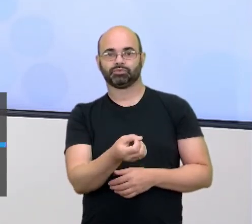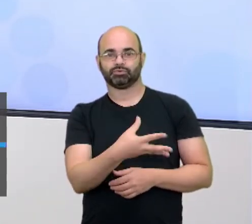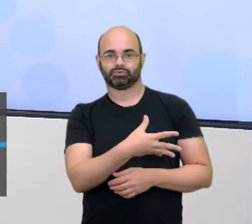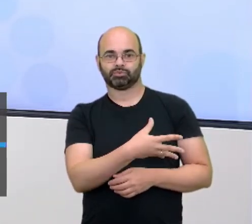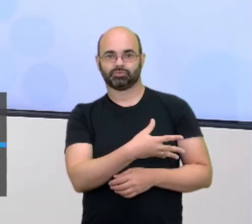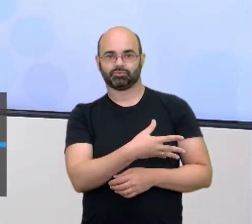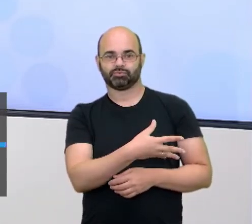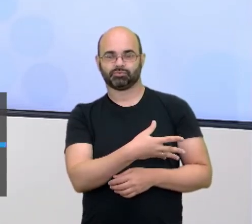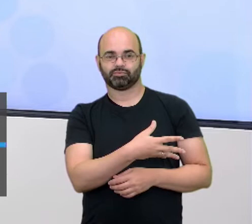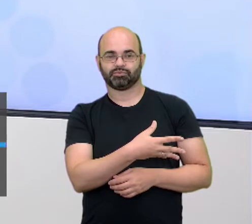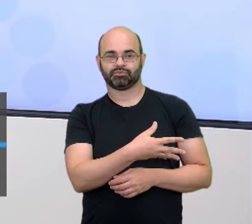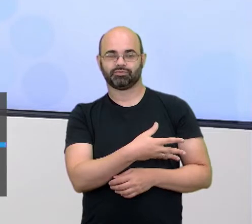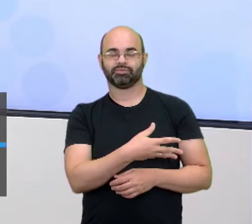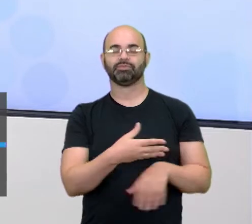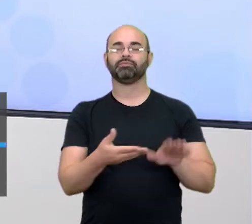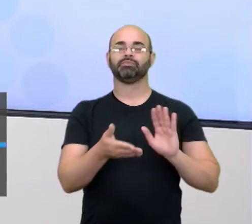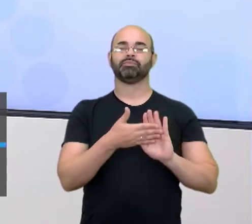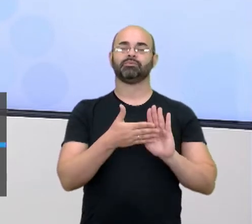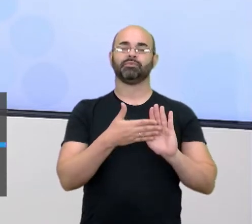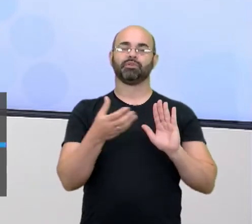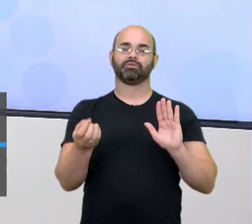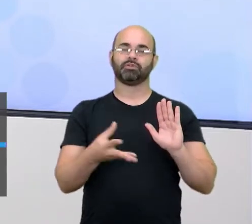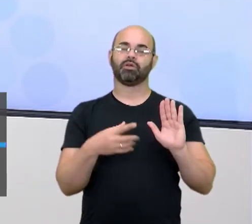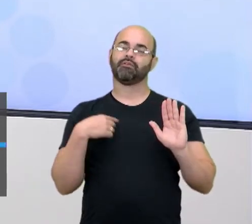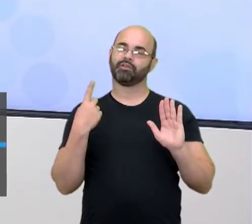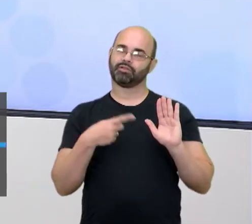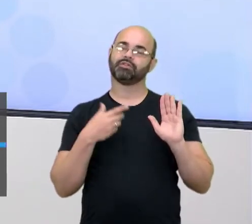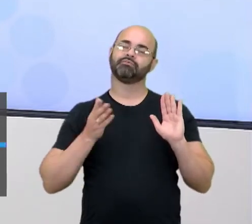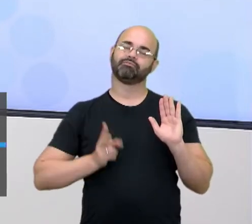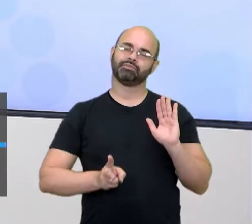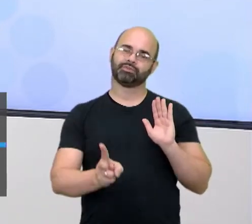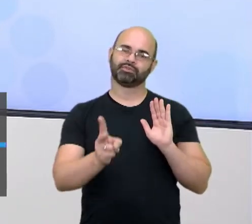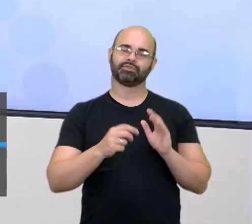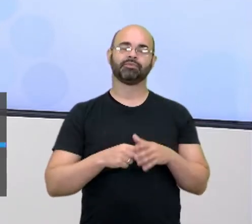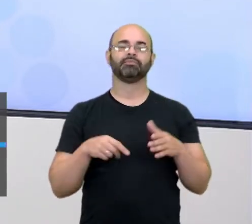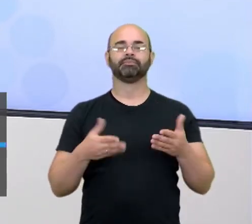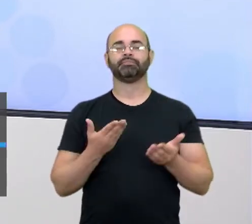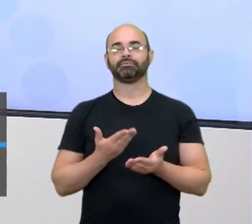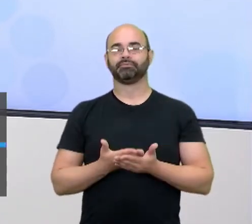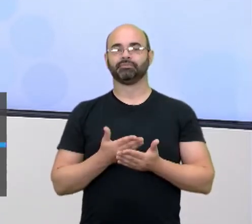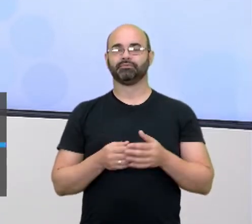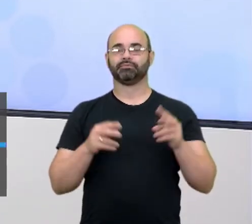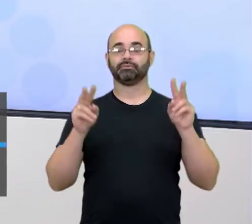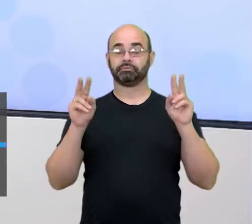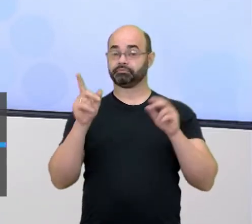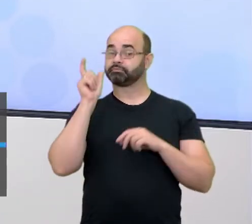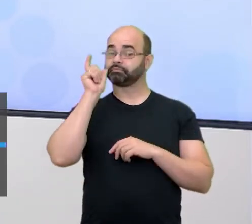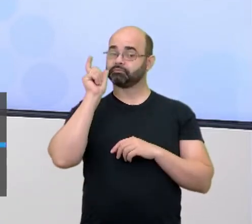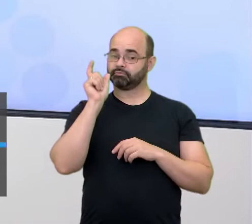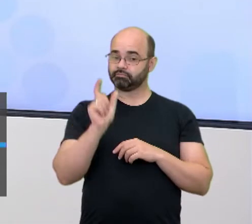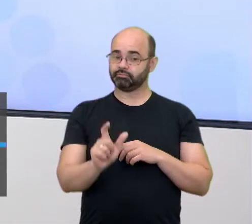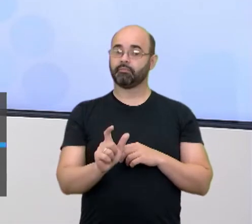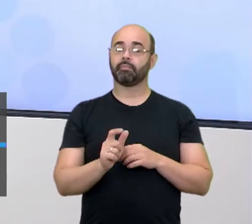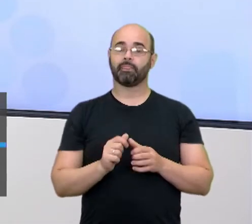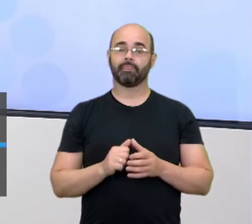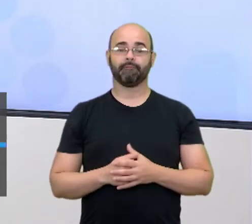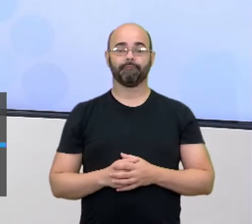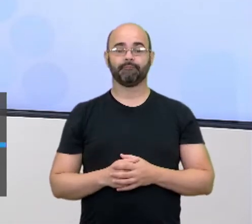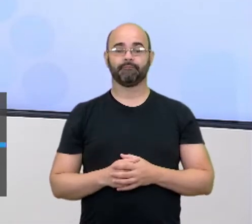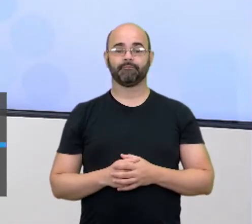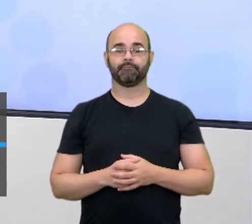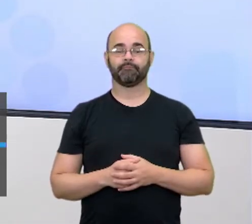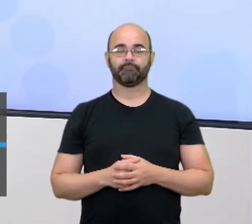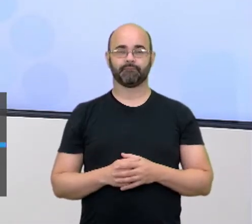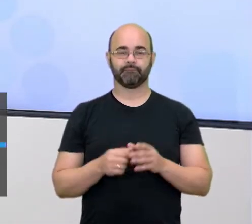todos muito bem-vindos, vamos aproveitar a aula. Hoje vamos falar de uma questão bastante interessante e ela é muito específica, como vocês